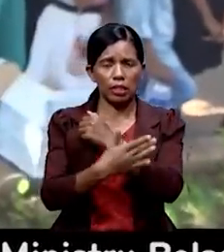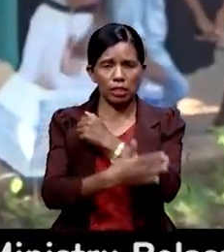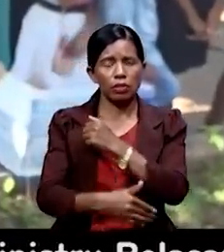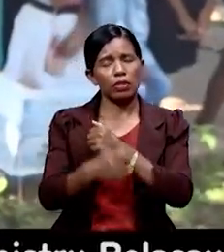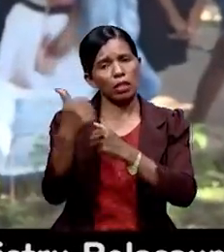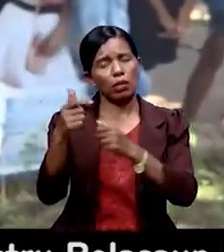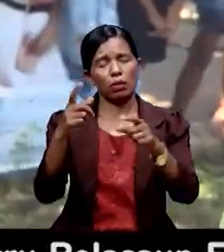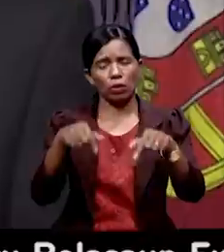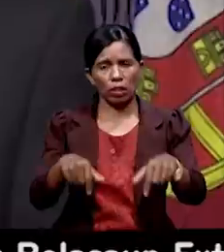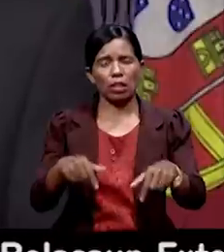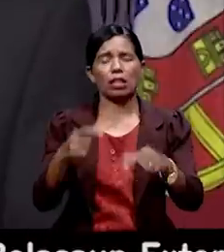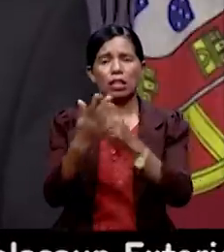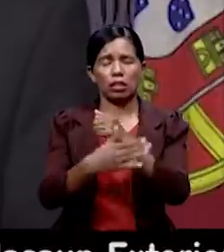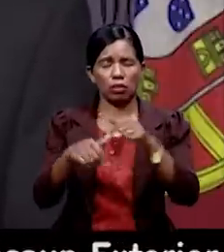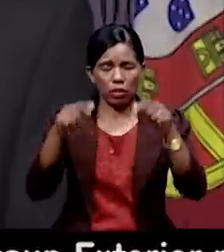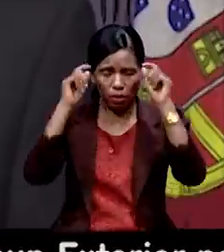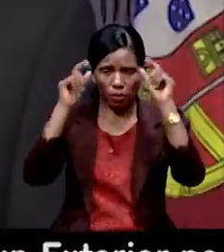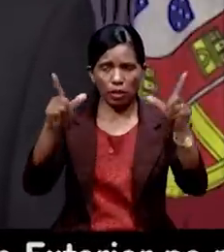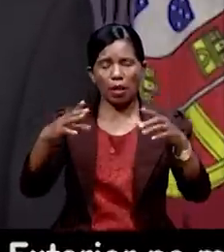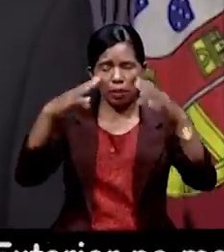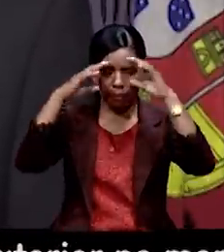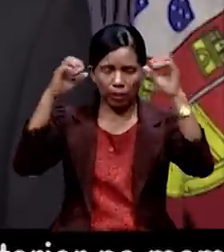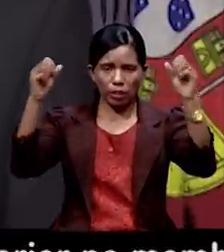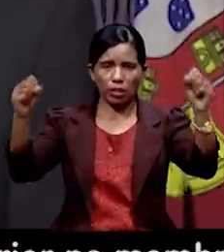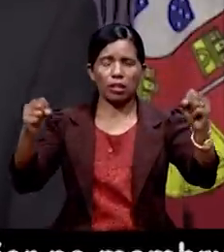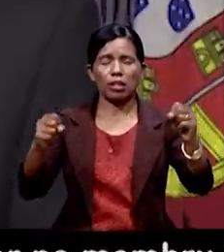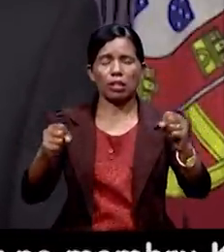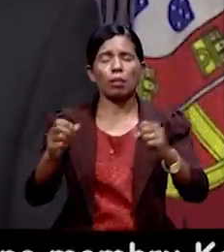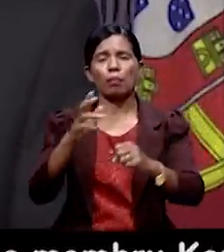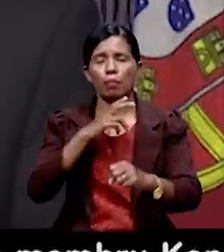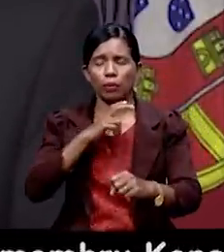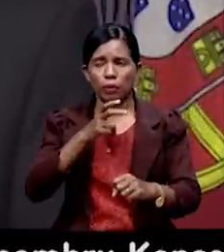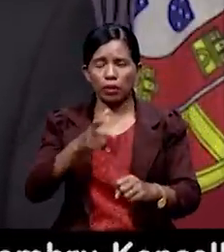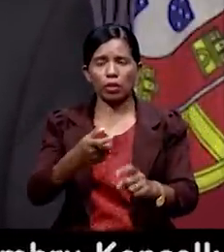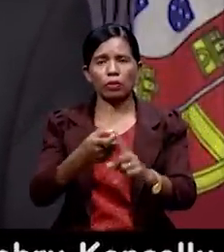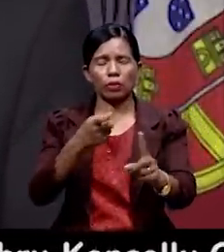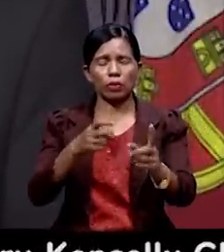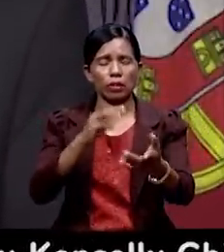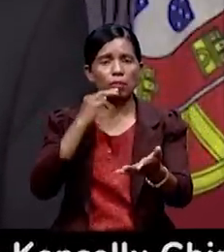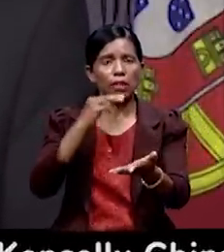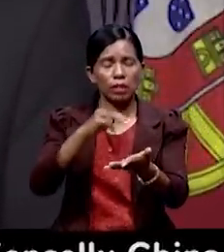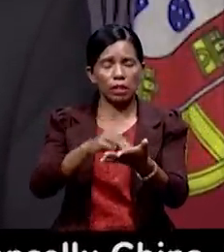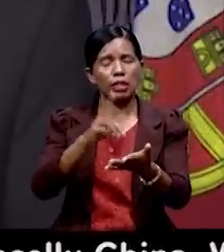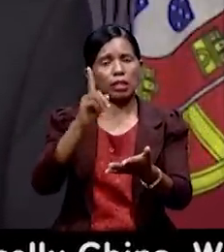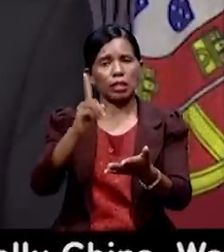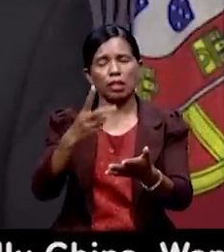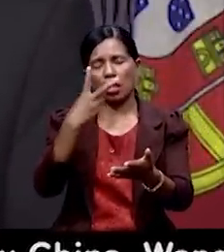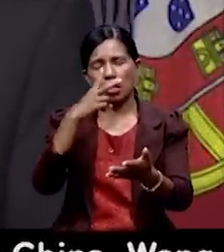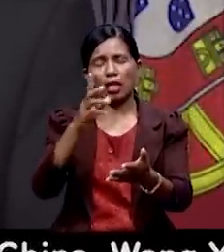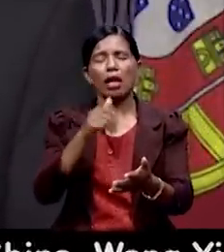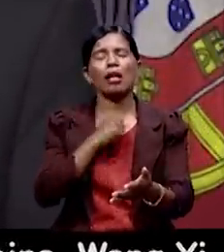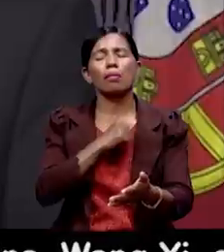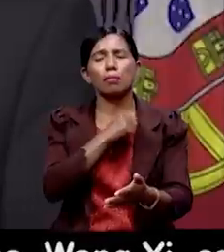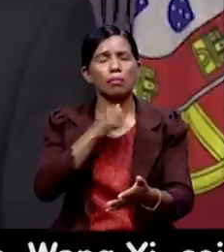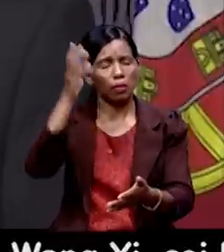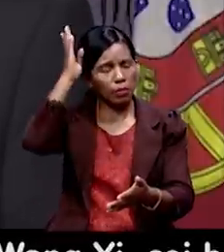railior, Presidente da República Portuguesa, Marcelo Rebelo de Sousa, li husi nota oficial ida, lamenta o bispo Bocau Dom Basílio